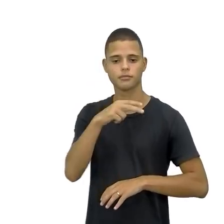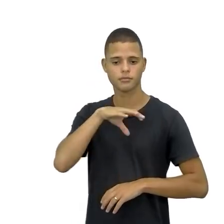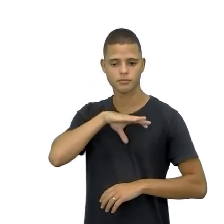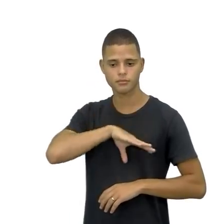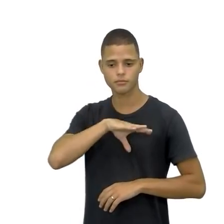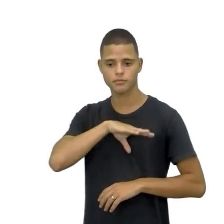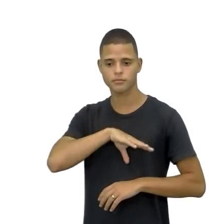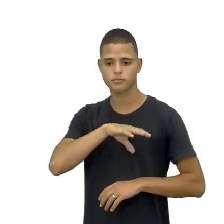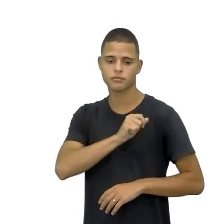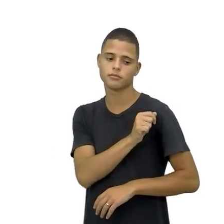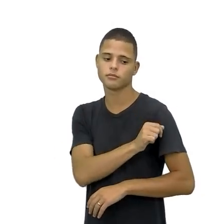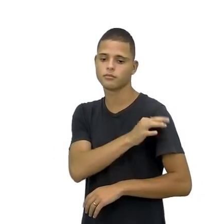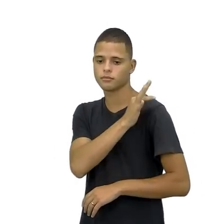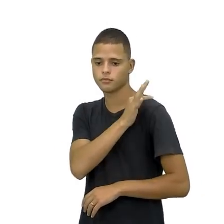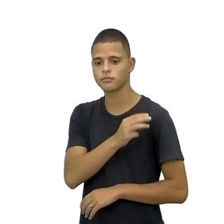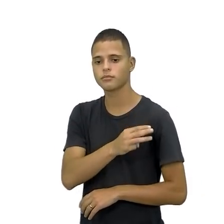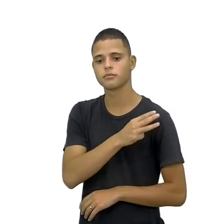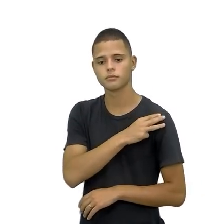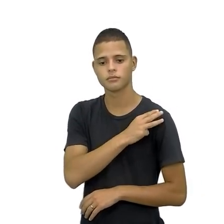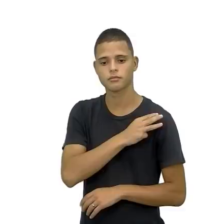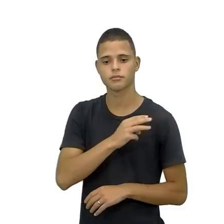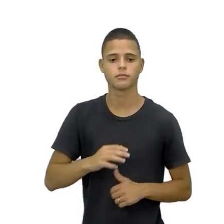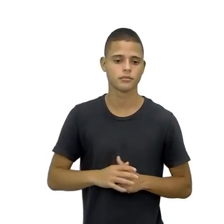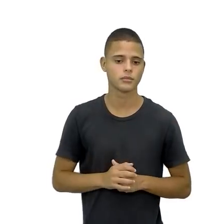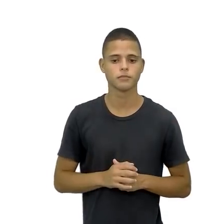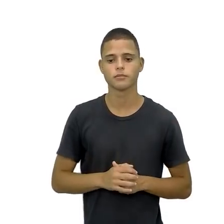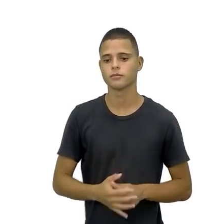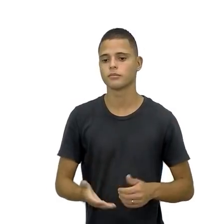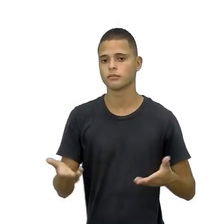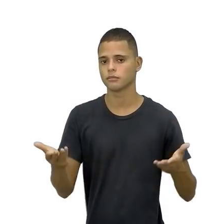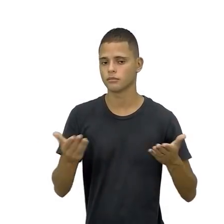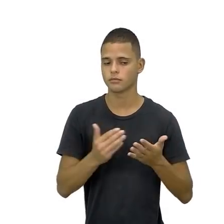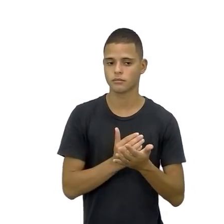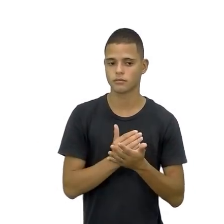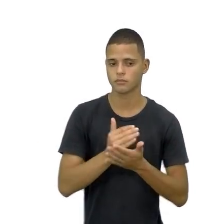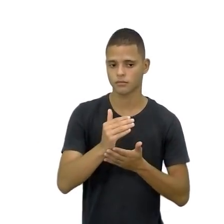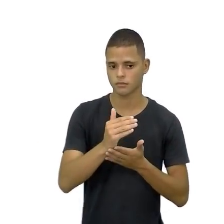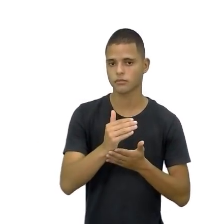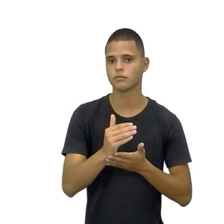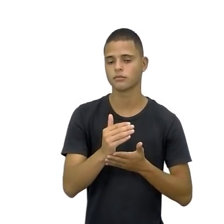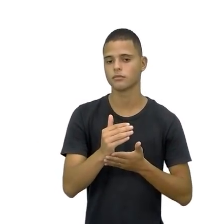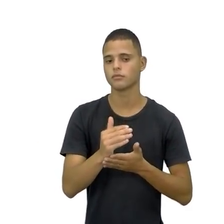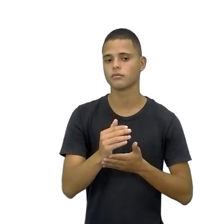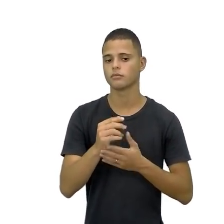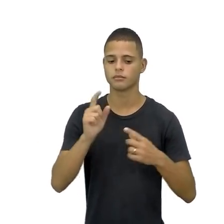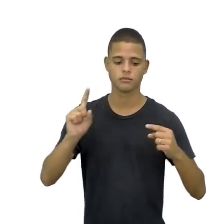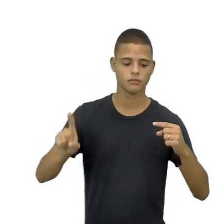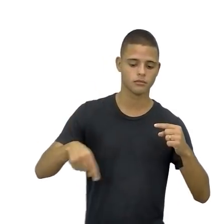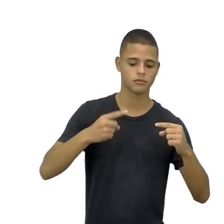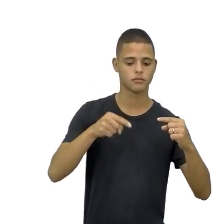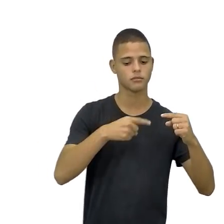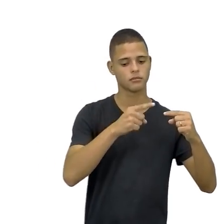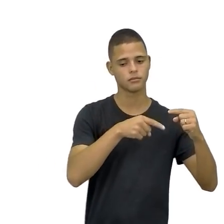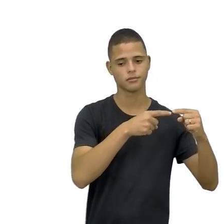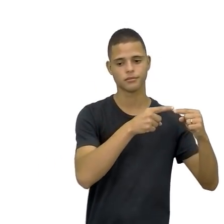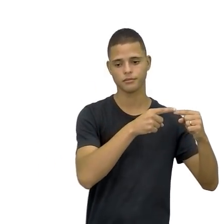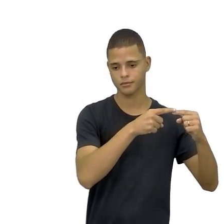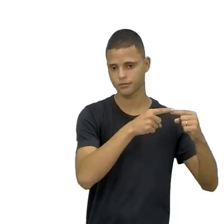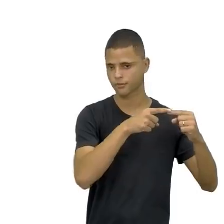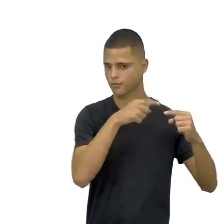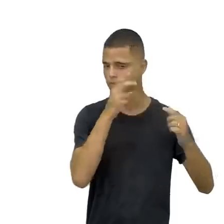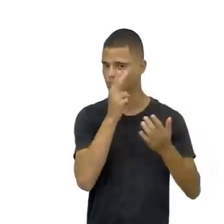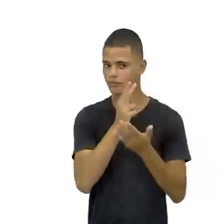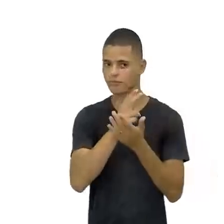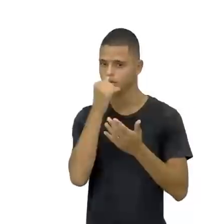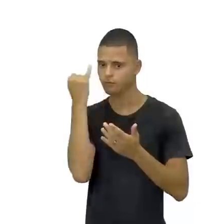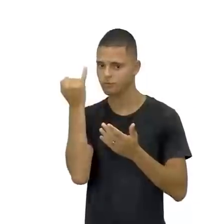anos finais ensino médio, e aqui nós vamos dar aqui início agora aos nossos objetivos. Sempre é importante, né, abordar